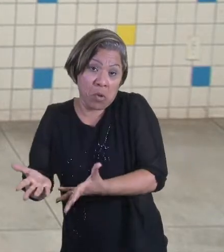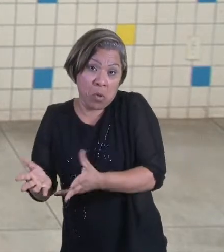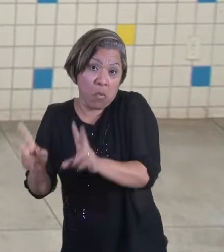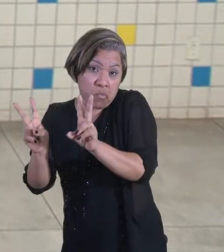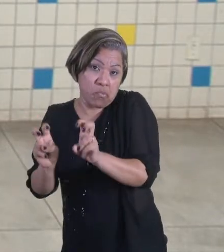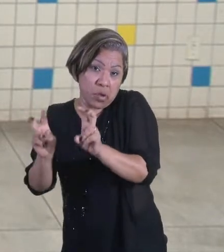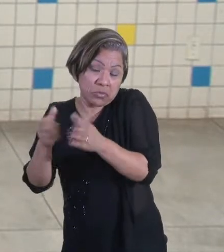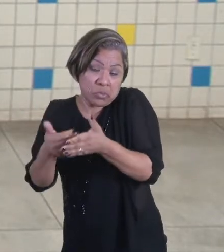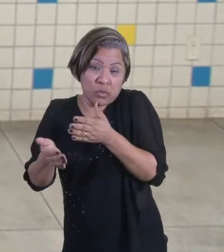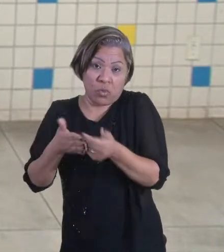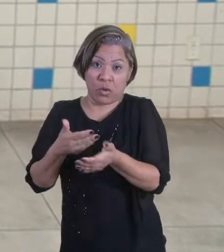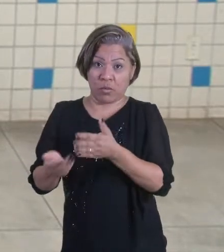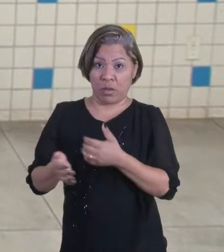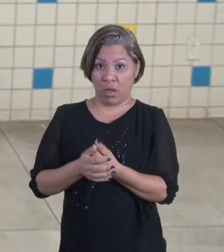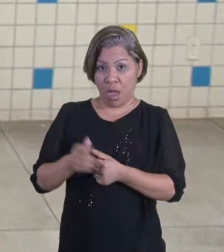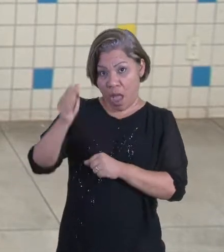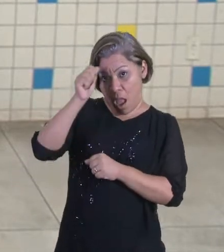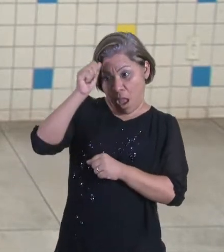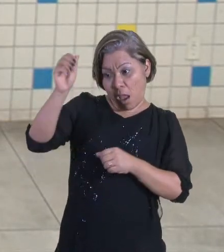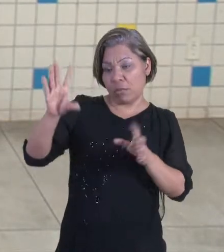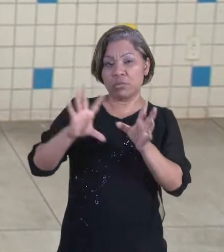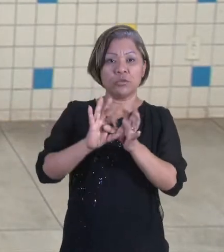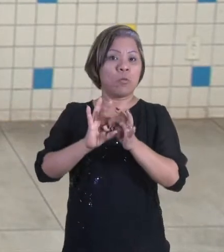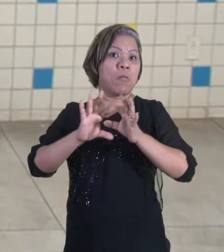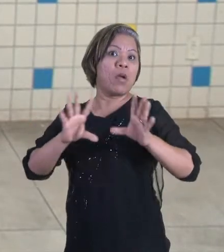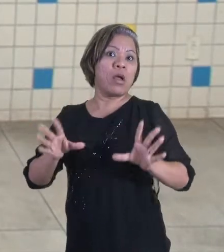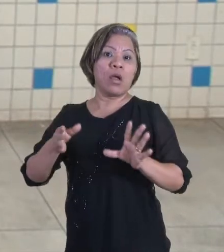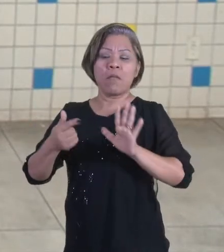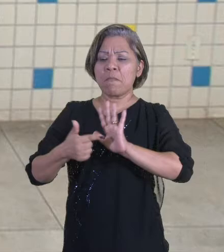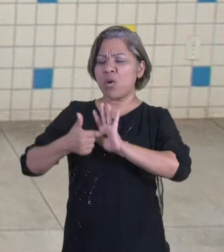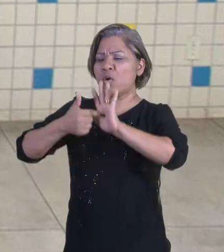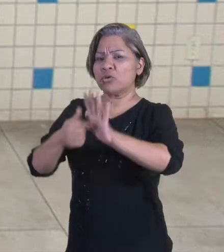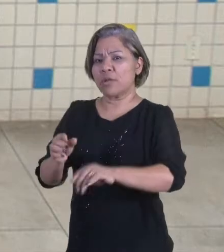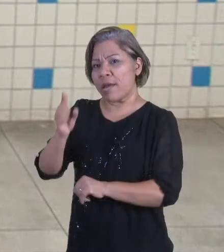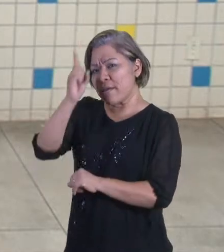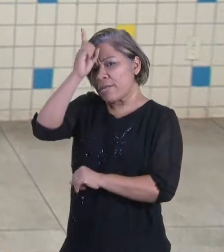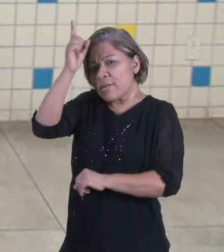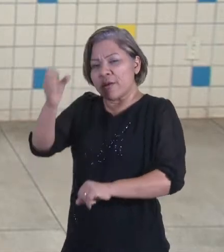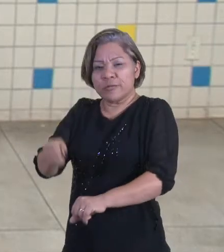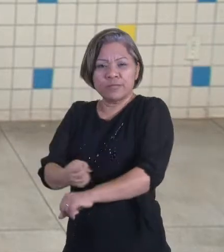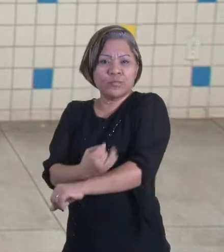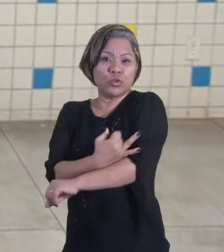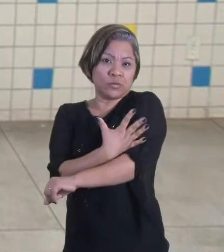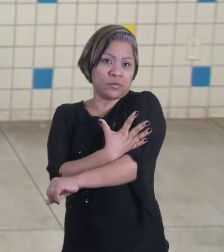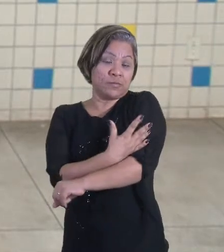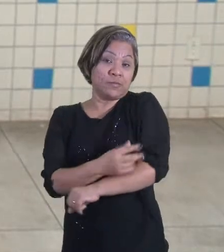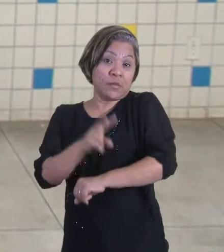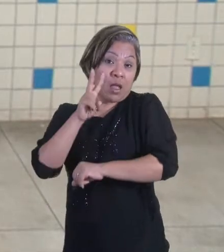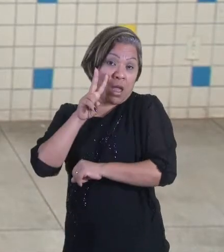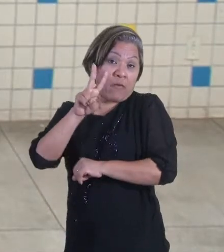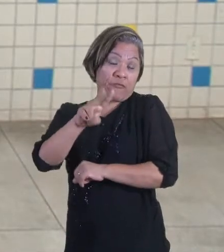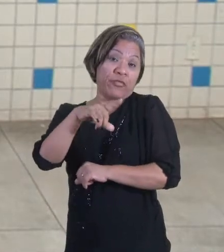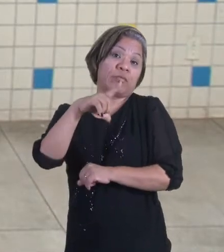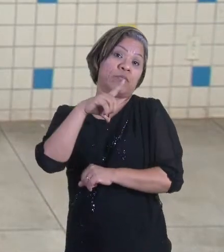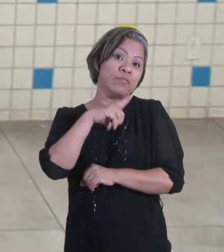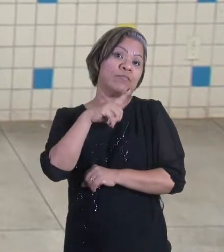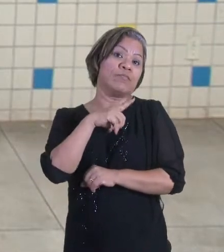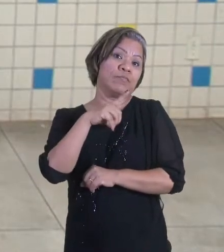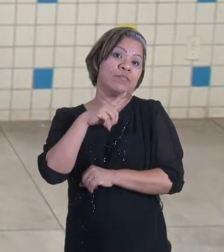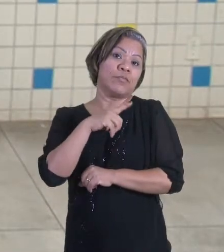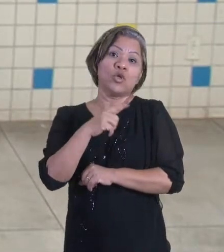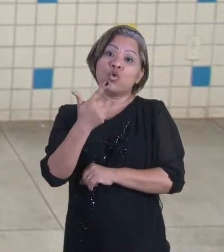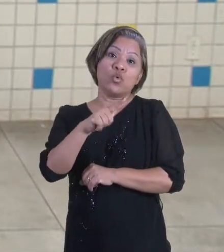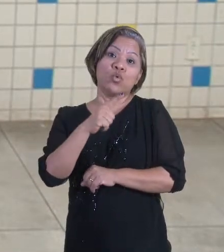autor ele é livre para expor a sua ideia, a sua emoção. Vimos que ela tem não tem uma